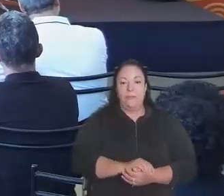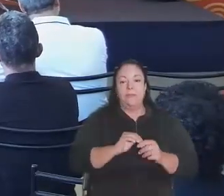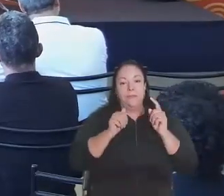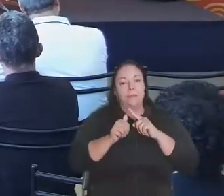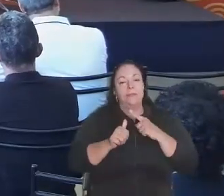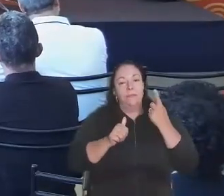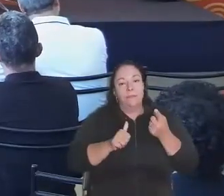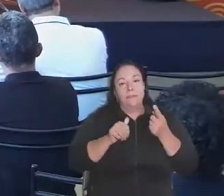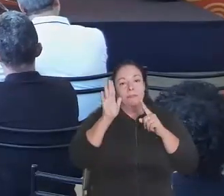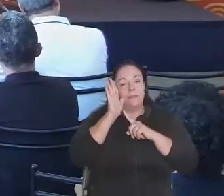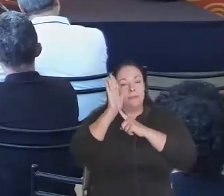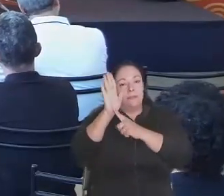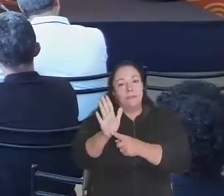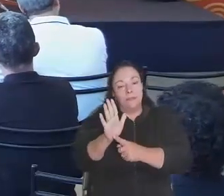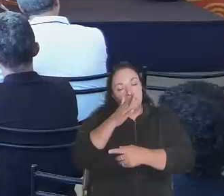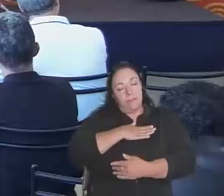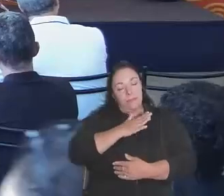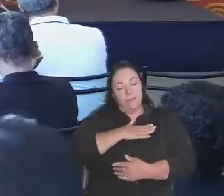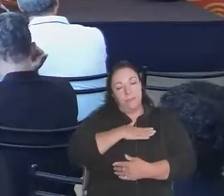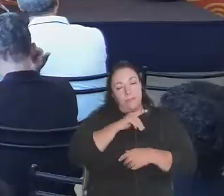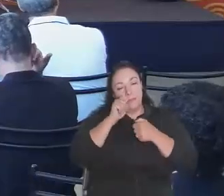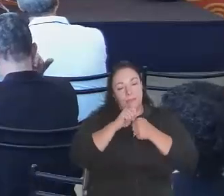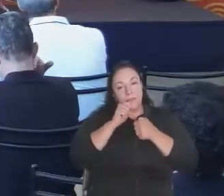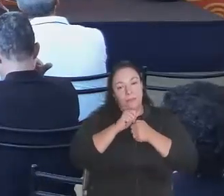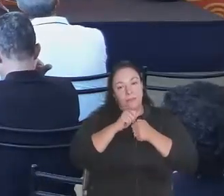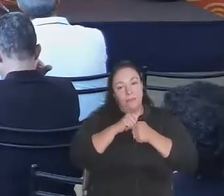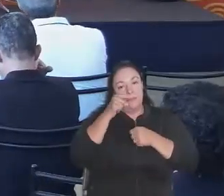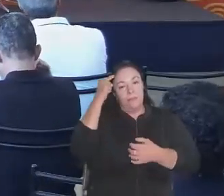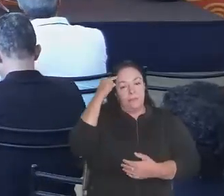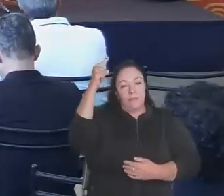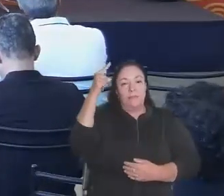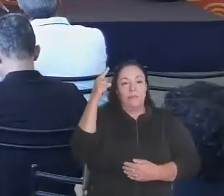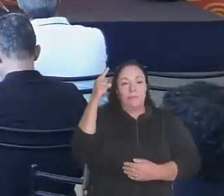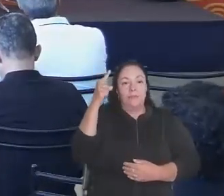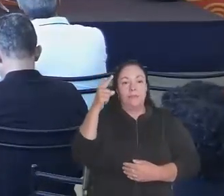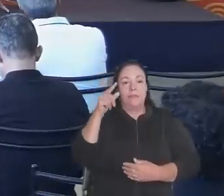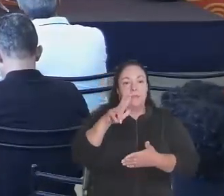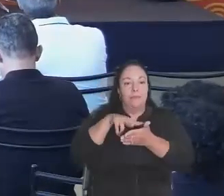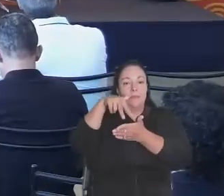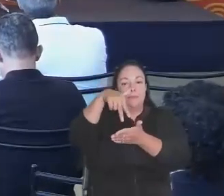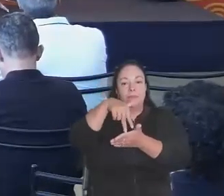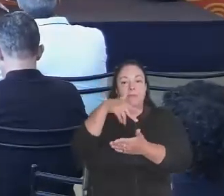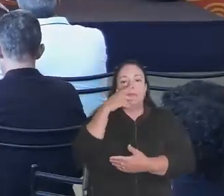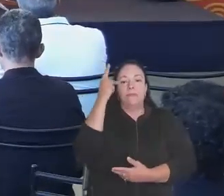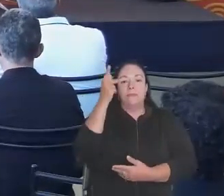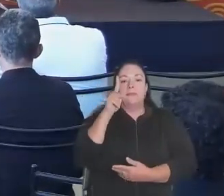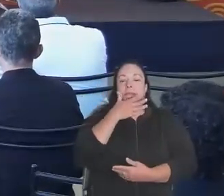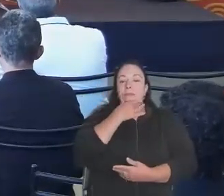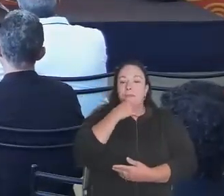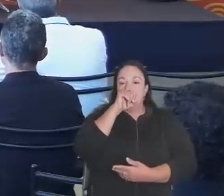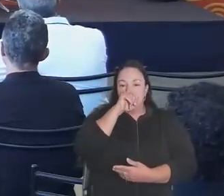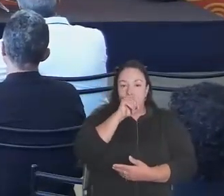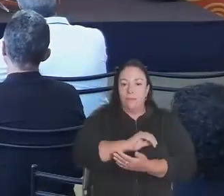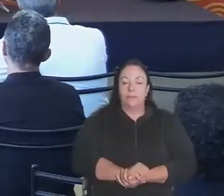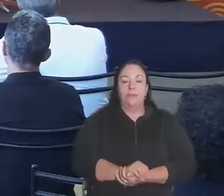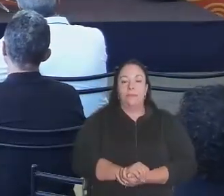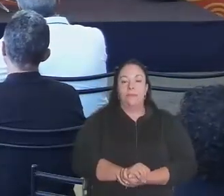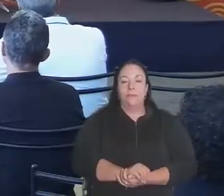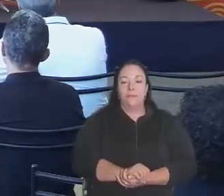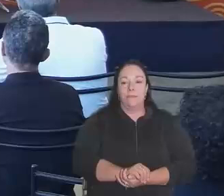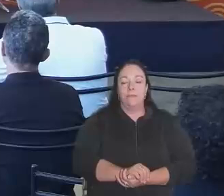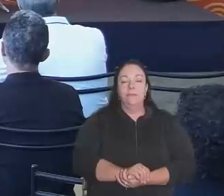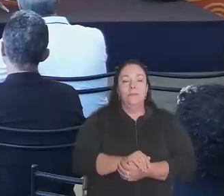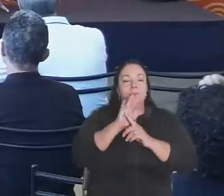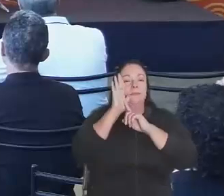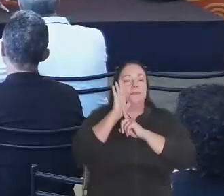primeira imagem que me veio foi fazer pensando em uma homenagem a ele. Você retratou muito